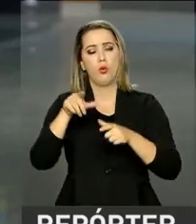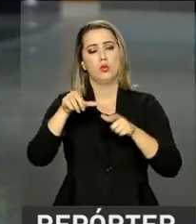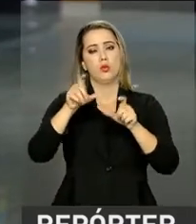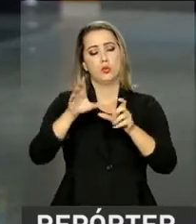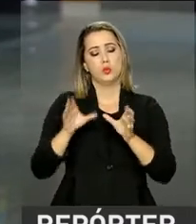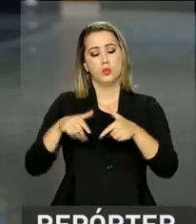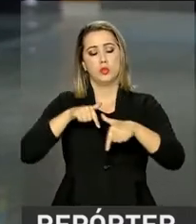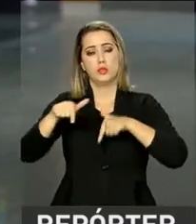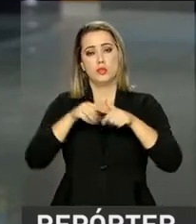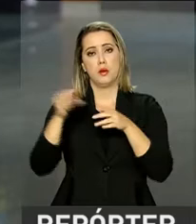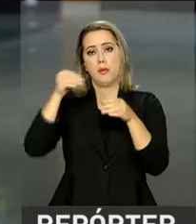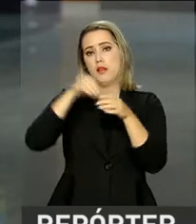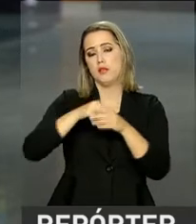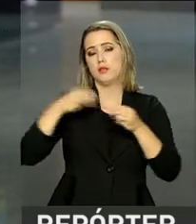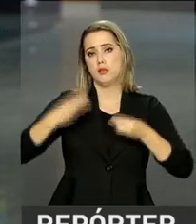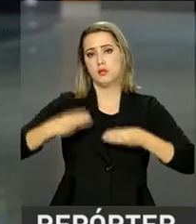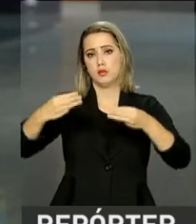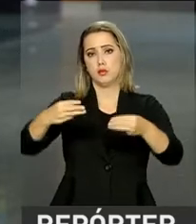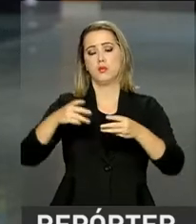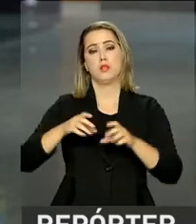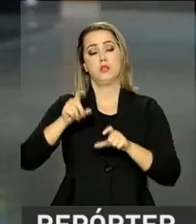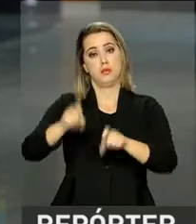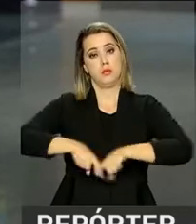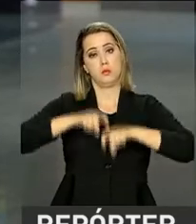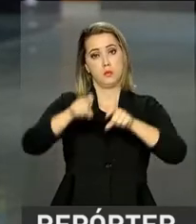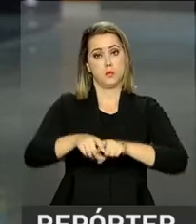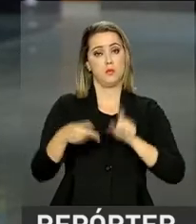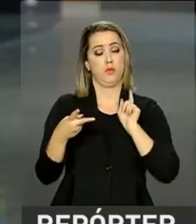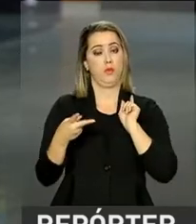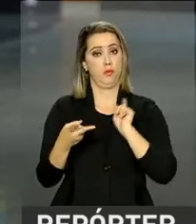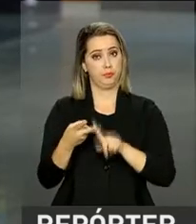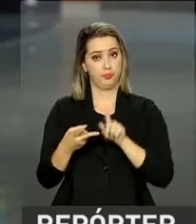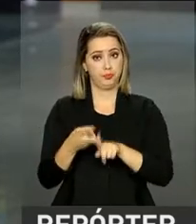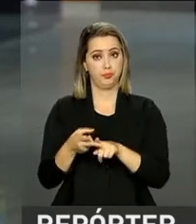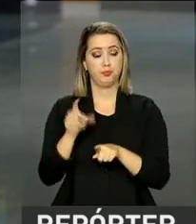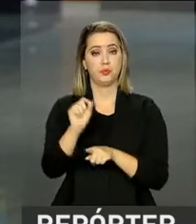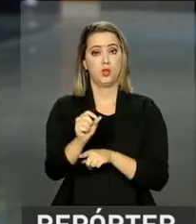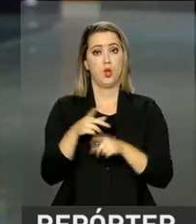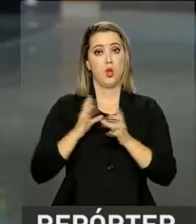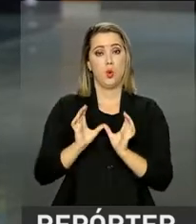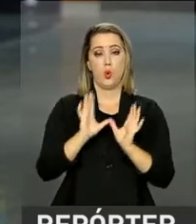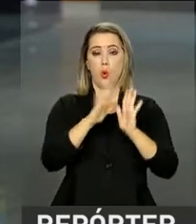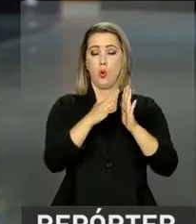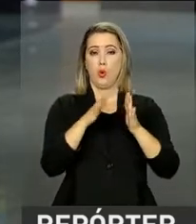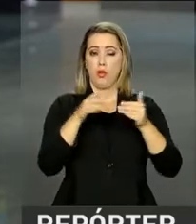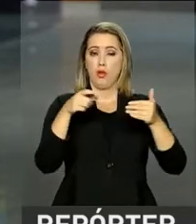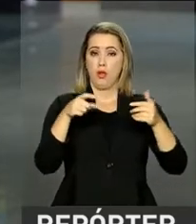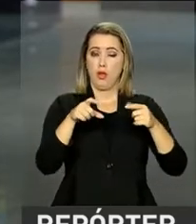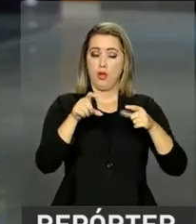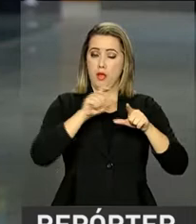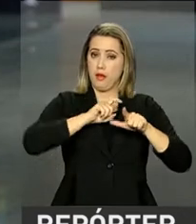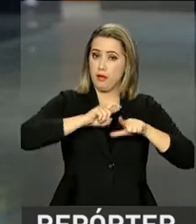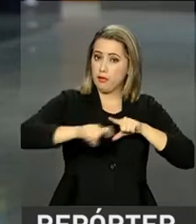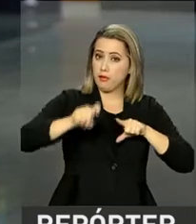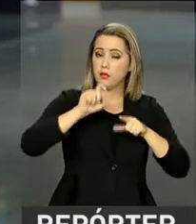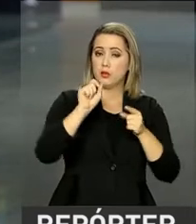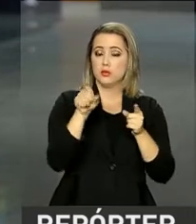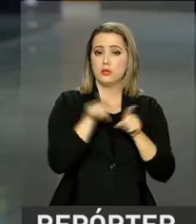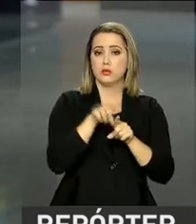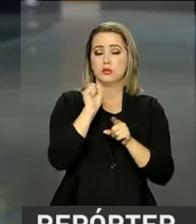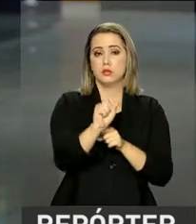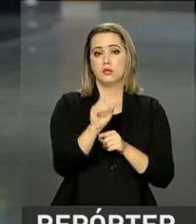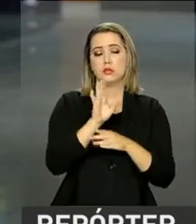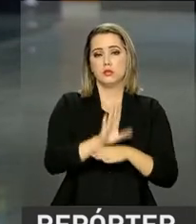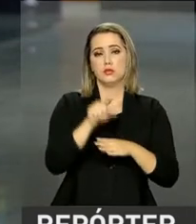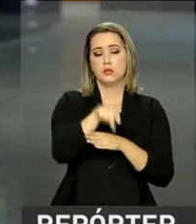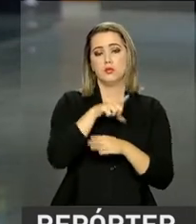Na Operação Lucas, a investigação é sobre denúncia de que frigoríficos e laticínios fiscalizados teriam sido favorecidas